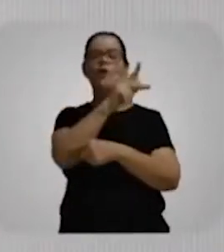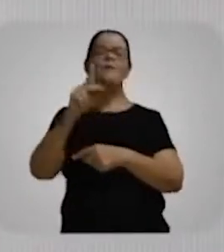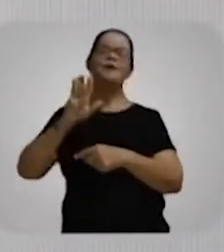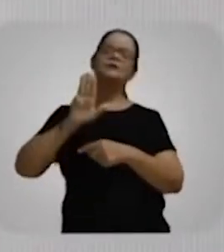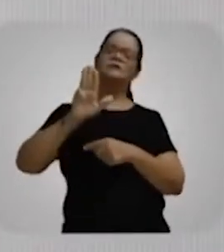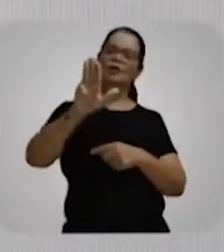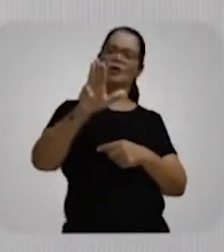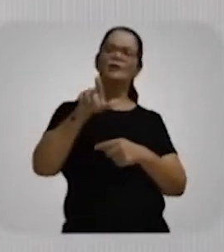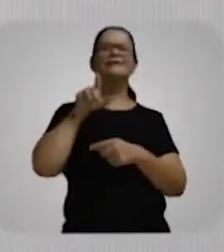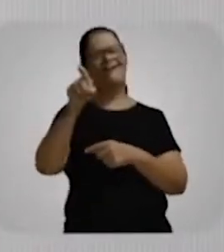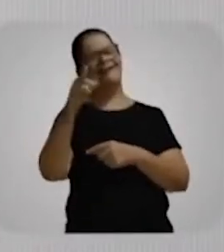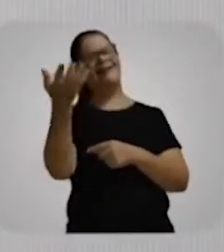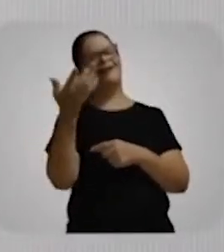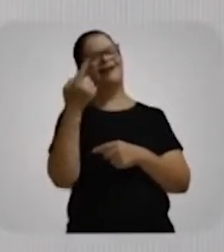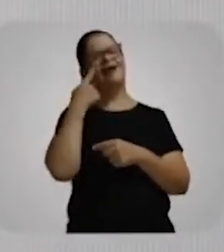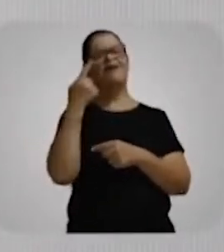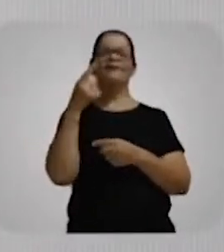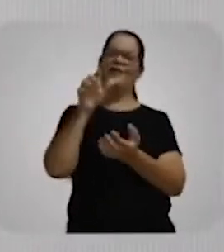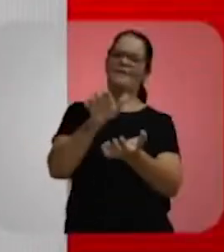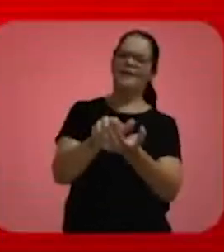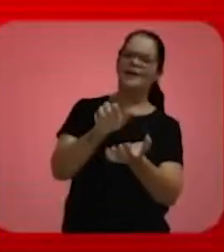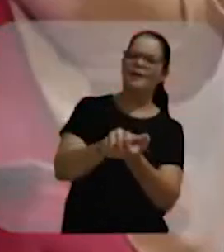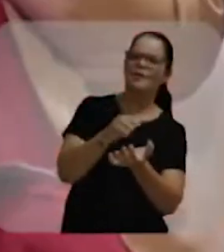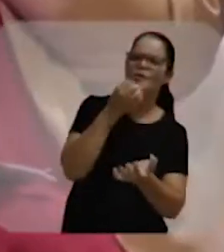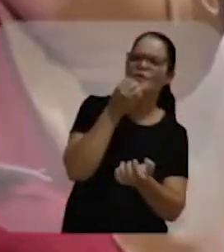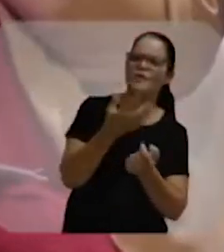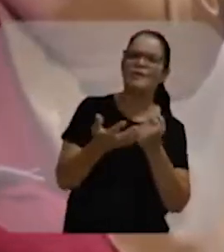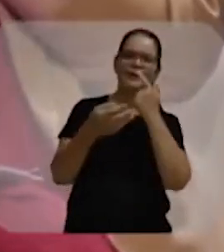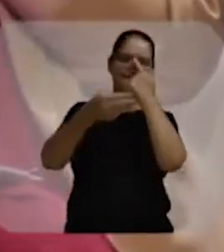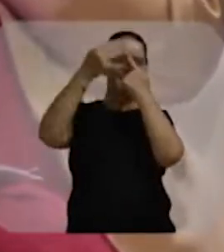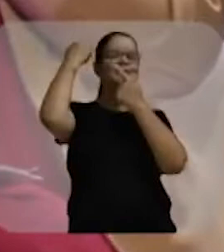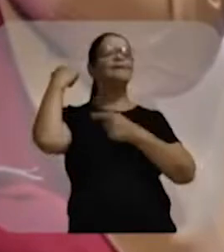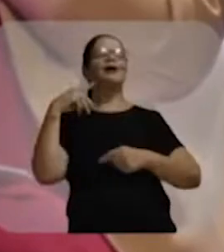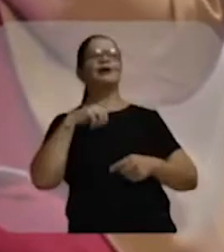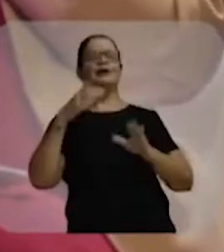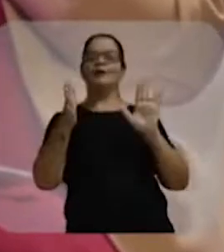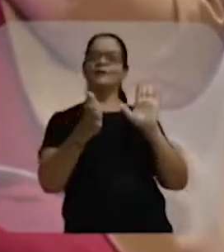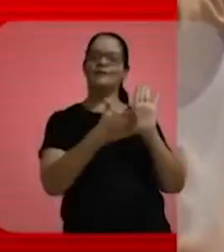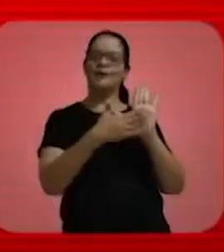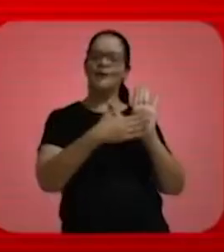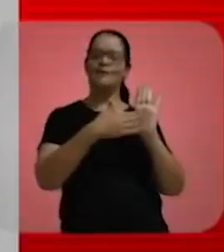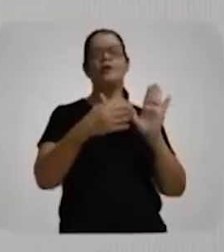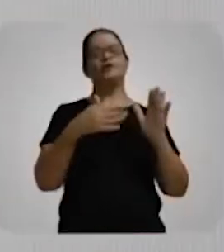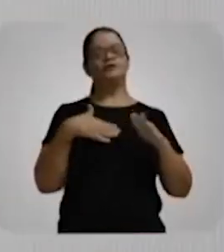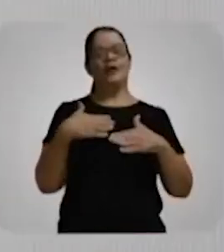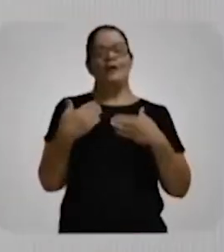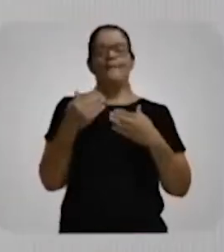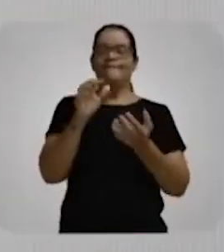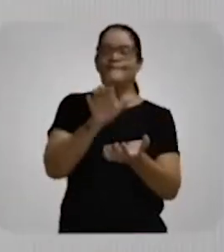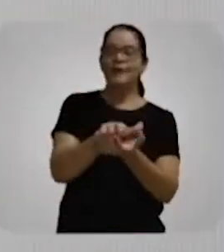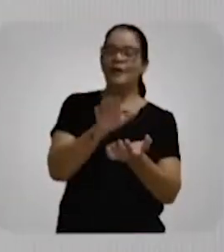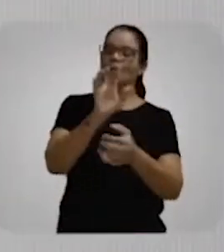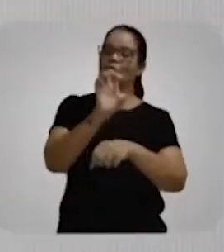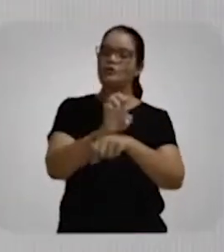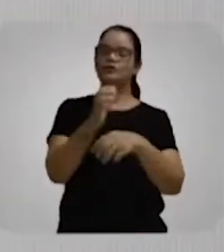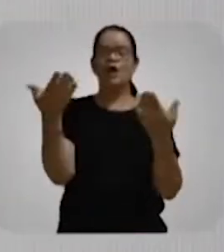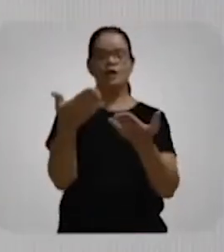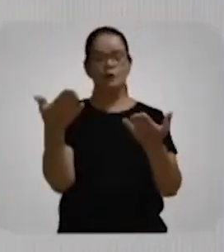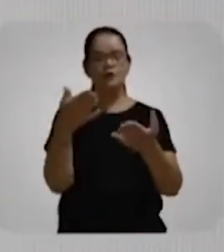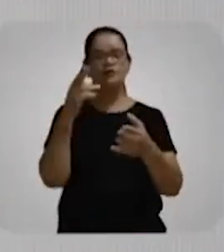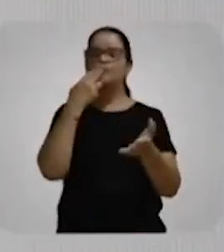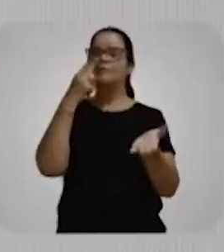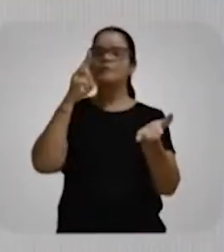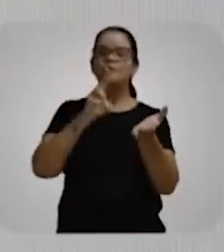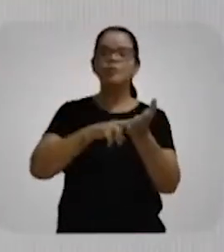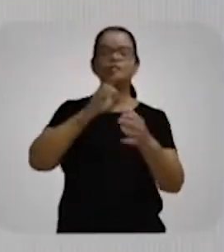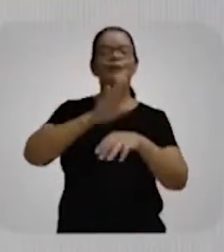presidente Lula, que é quem quer ver Pernambuco bem. Marília tem propostas. Pernambuco é o estado hoje que mais